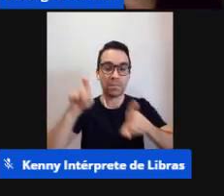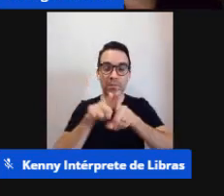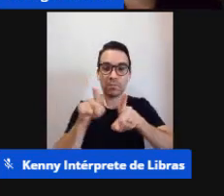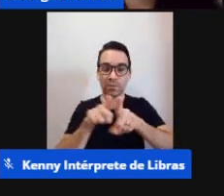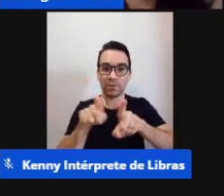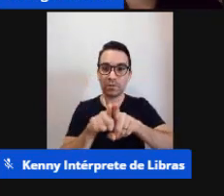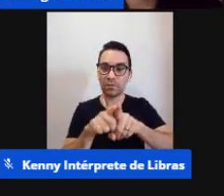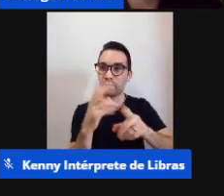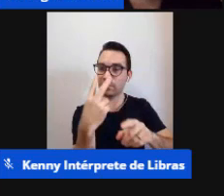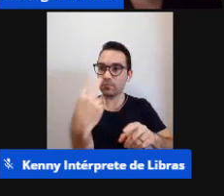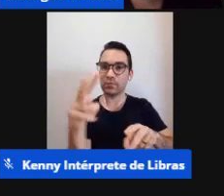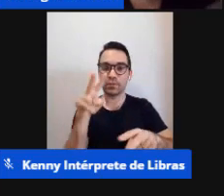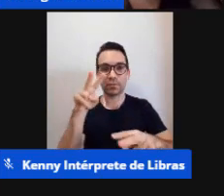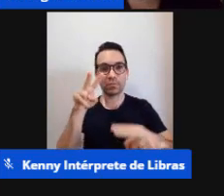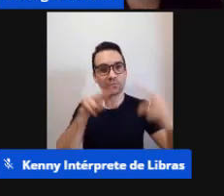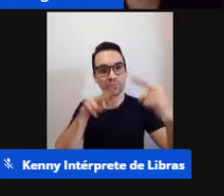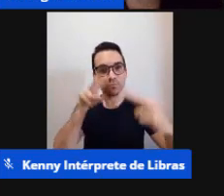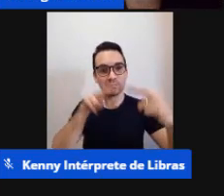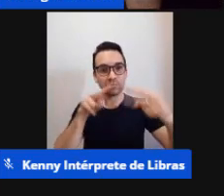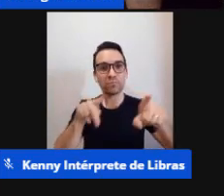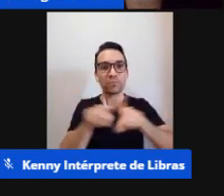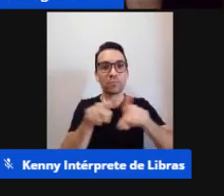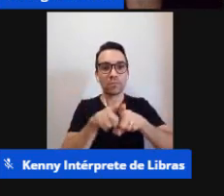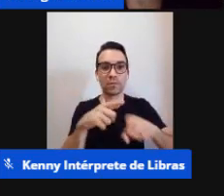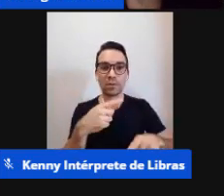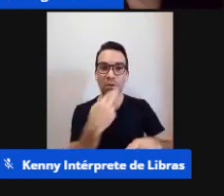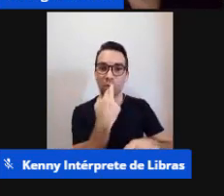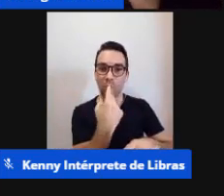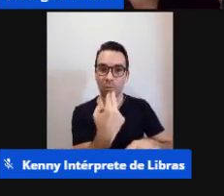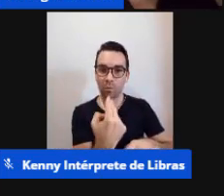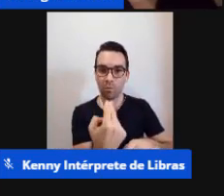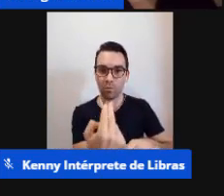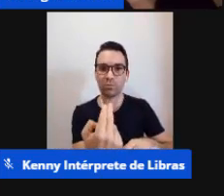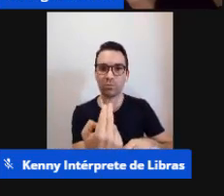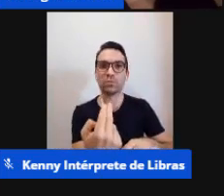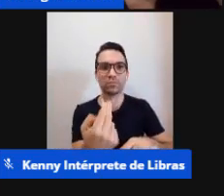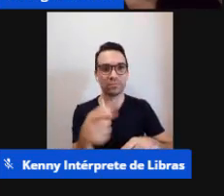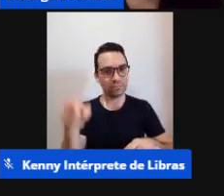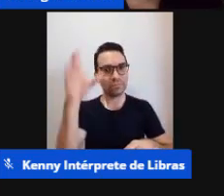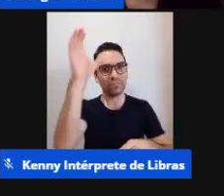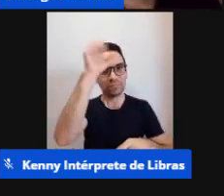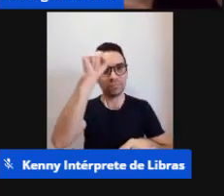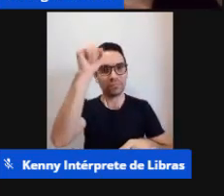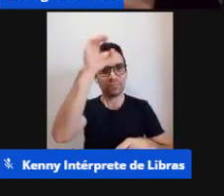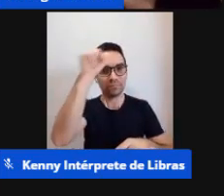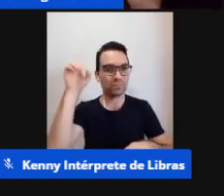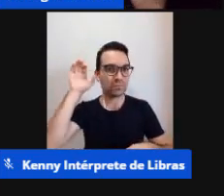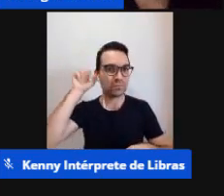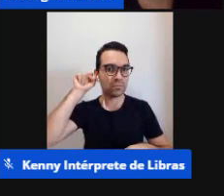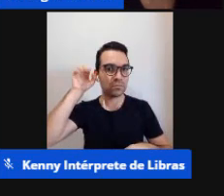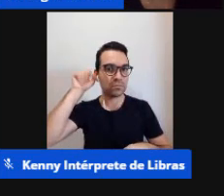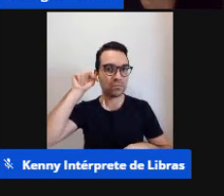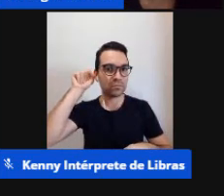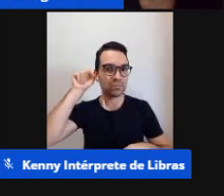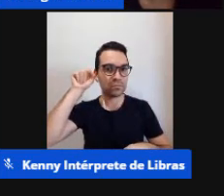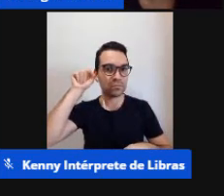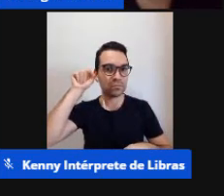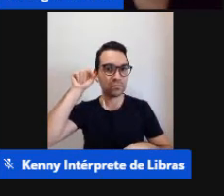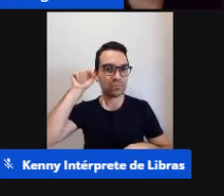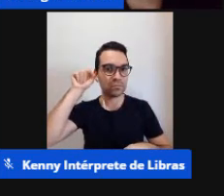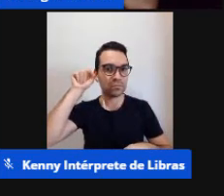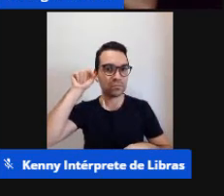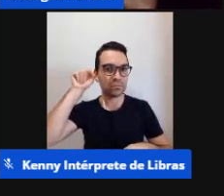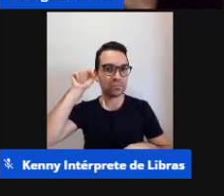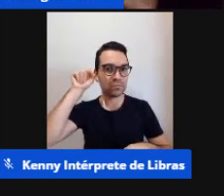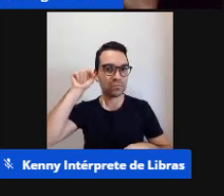as cores. Olha, tanta coisa que eu estou trabalhando dentro desse campo, né? Escuta, fala, pensamento, imaginação.